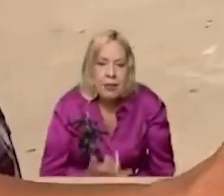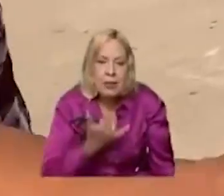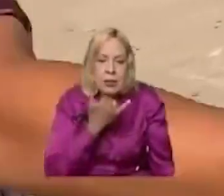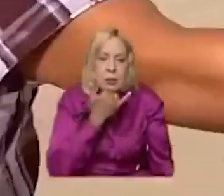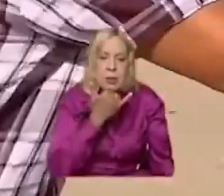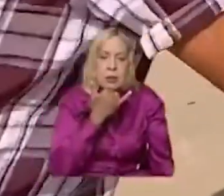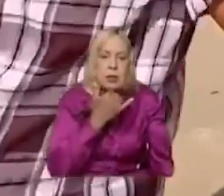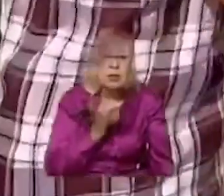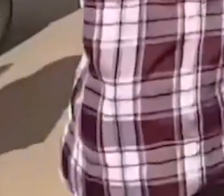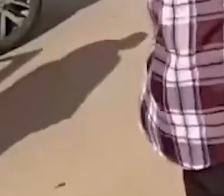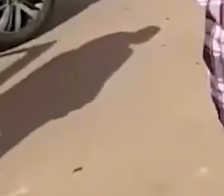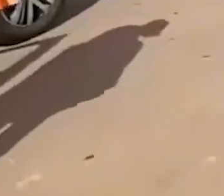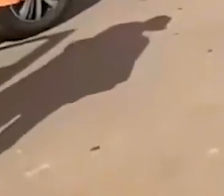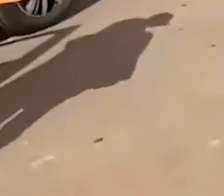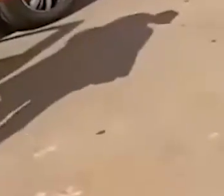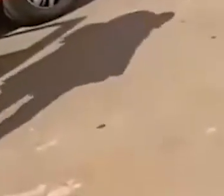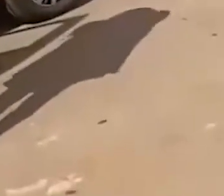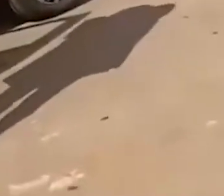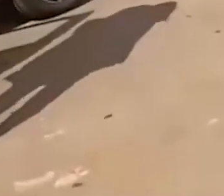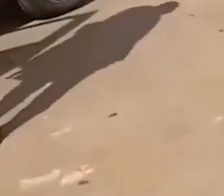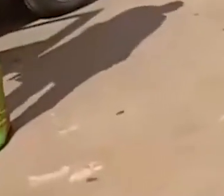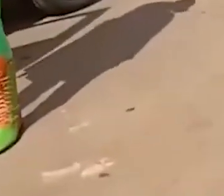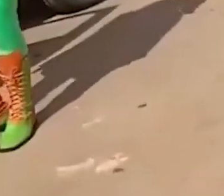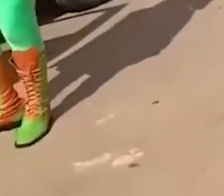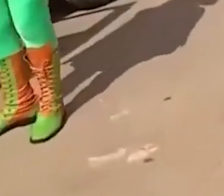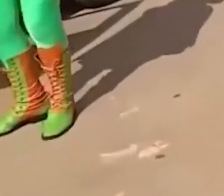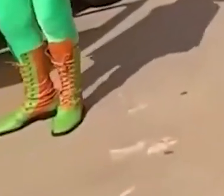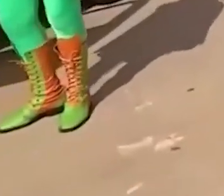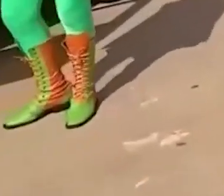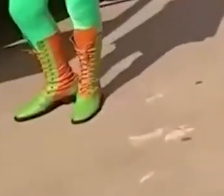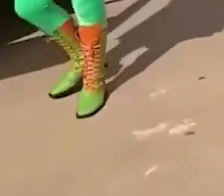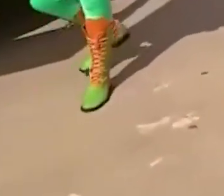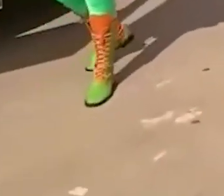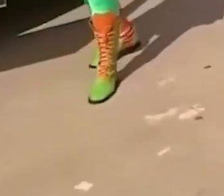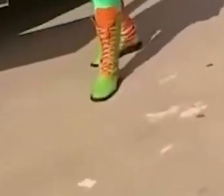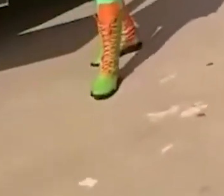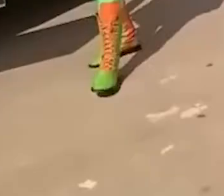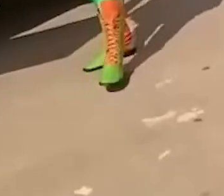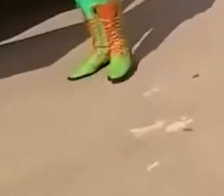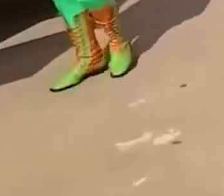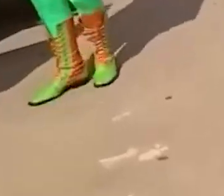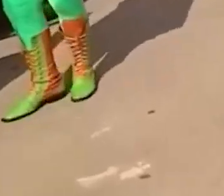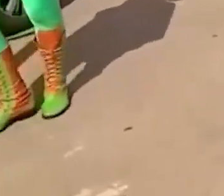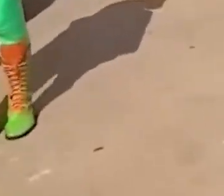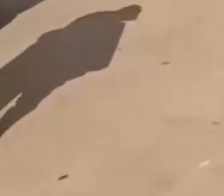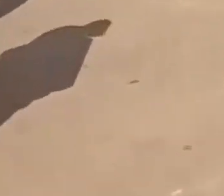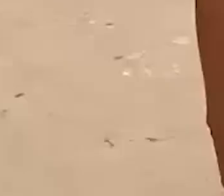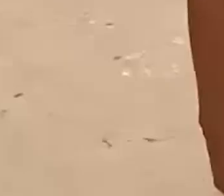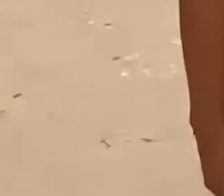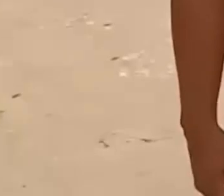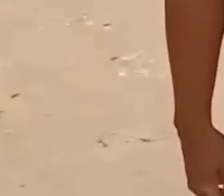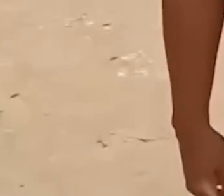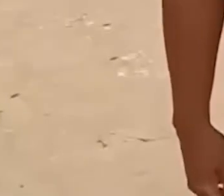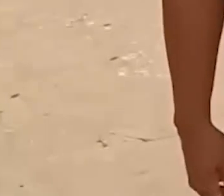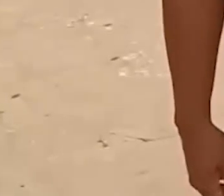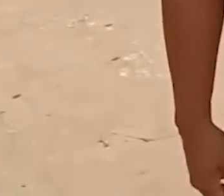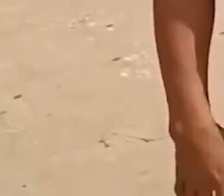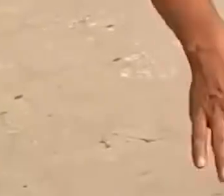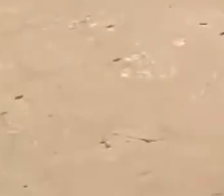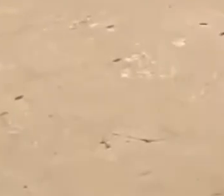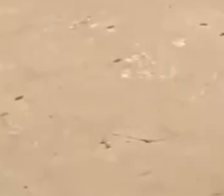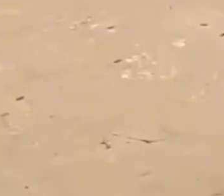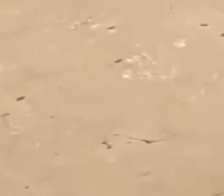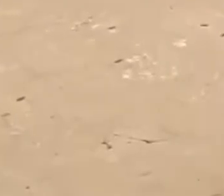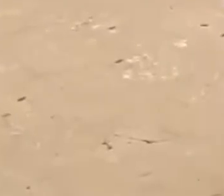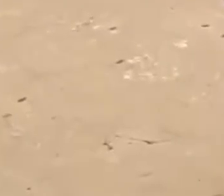José Augusto. E aí, rapaz, tudo bom? Tudo bem. Parabéns, hein? Muito obrigado. Gostou do carrão? Adorei. Não tenho muito esse